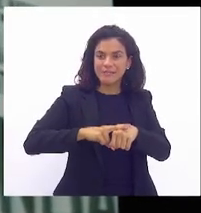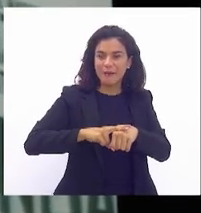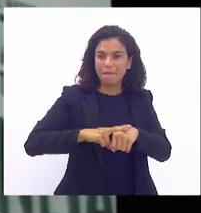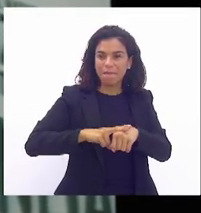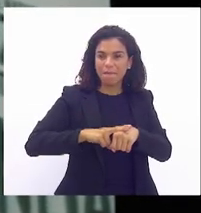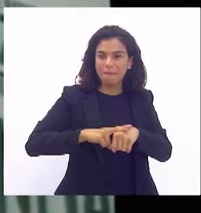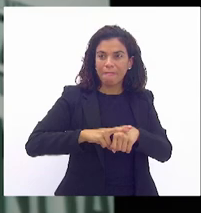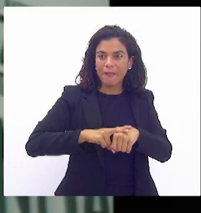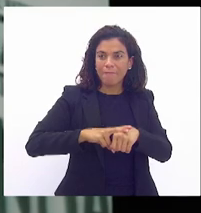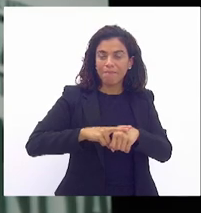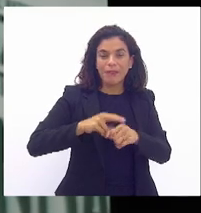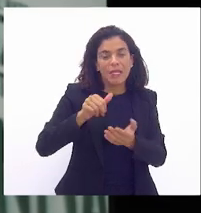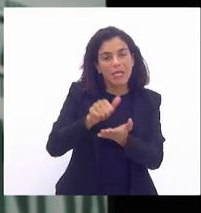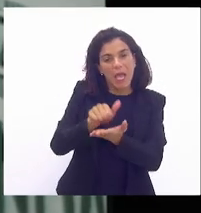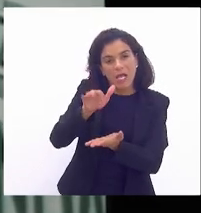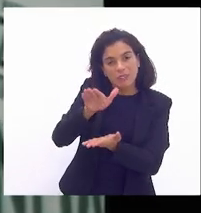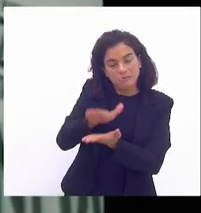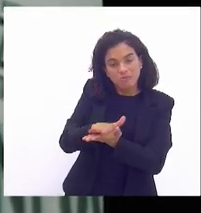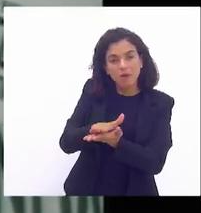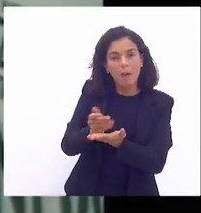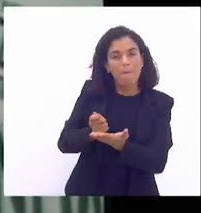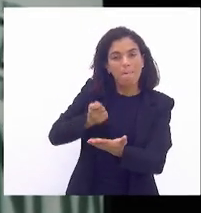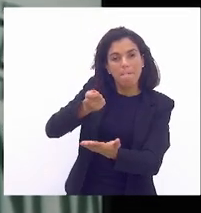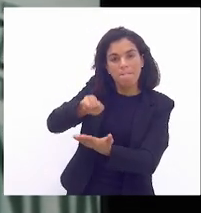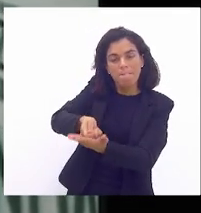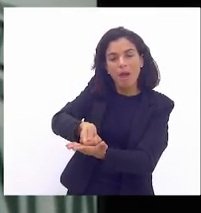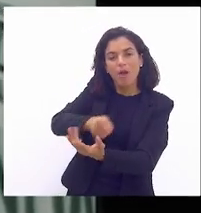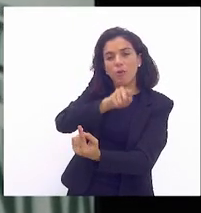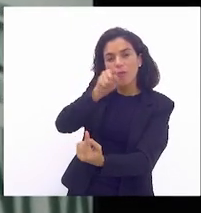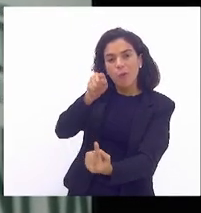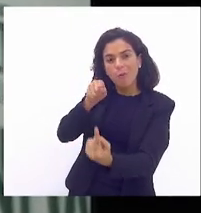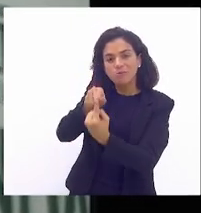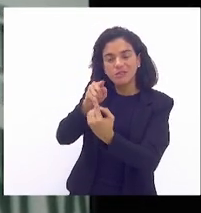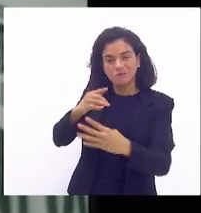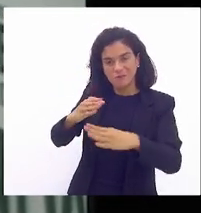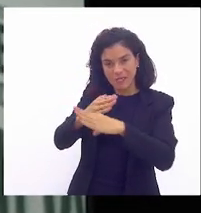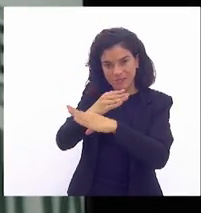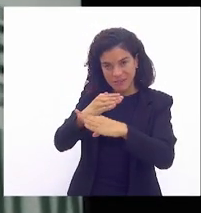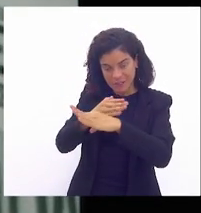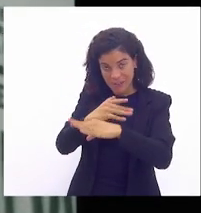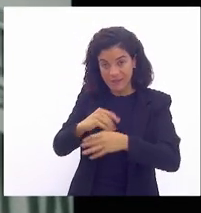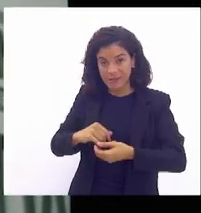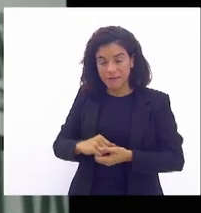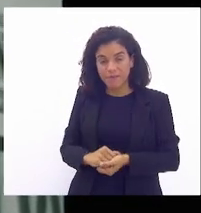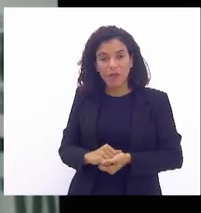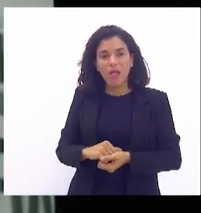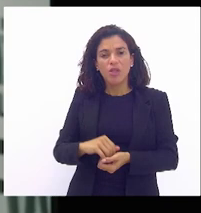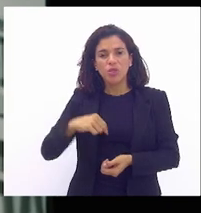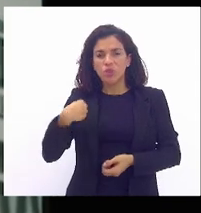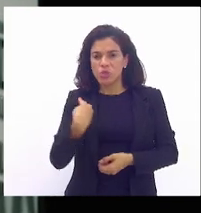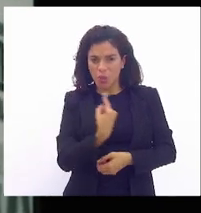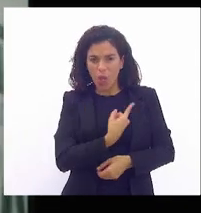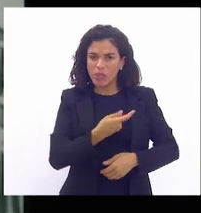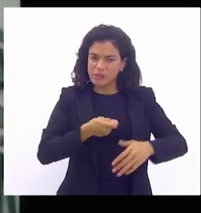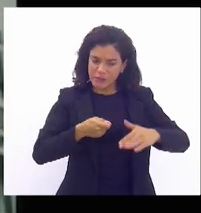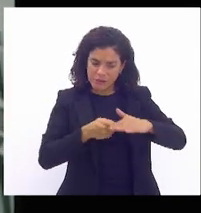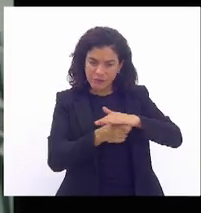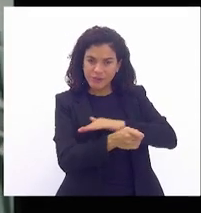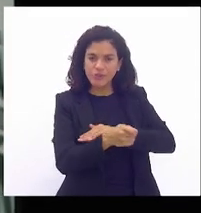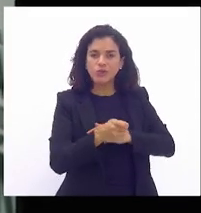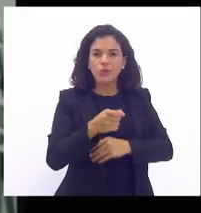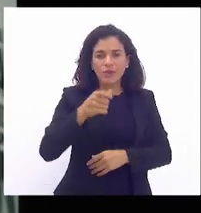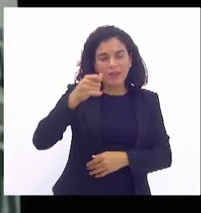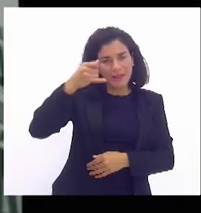as multas foram pagas em benefício em prol da nossa cidade. onde nós investimos na Fazenda do